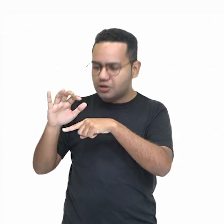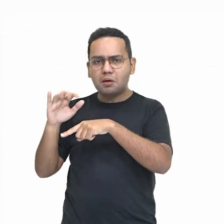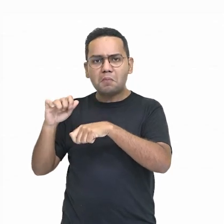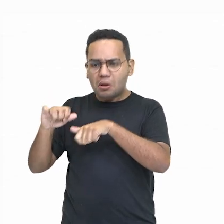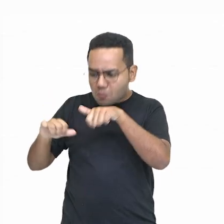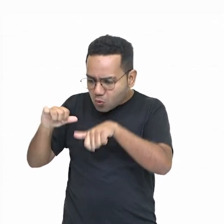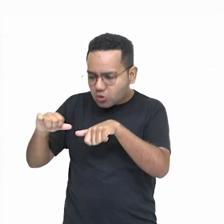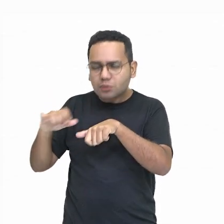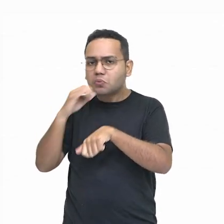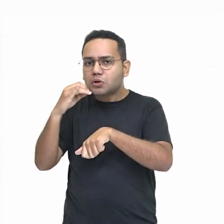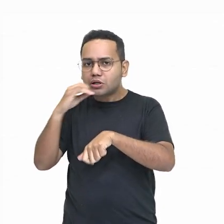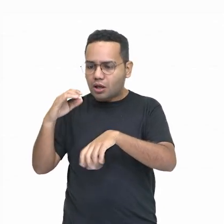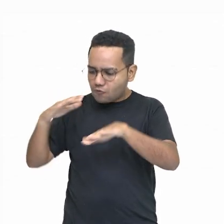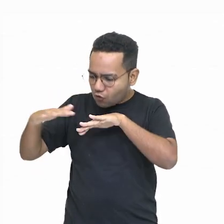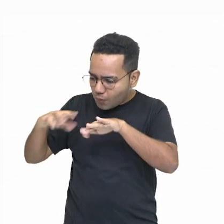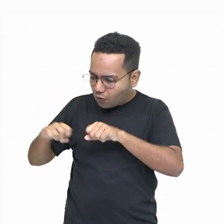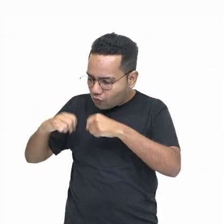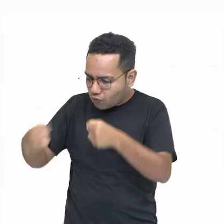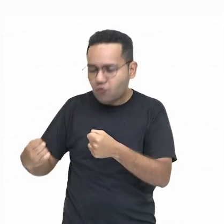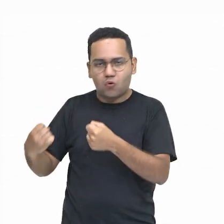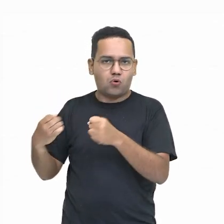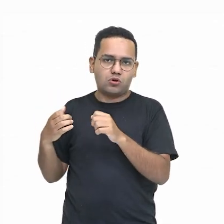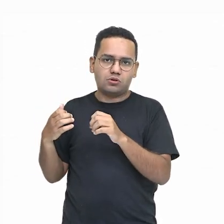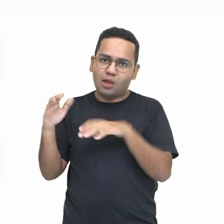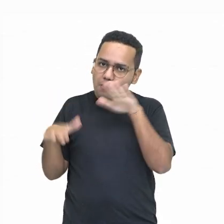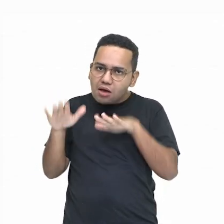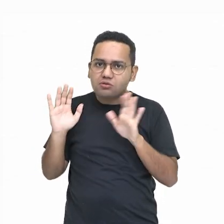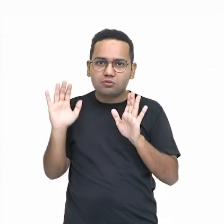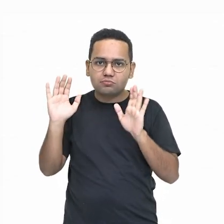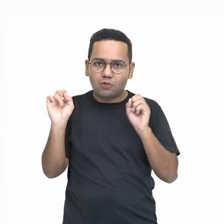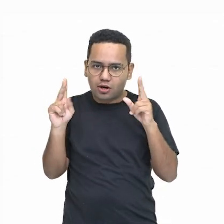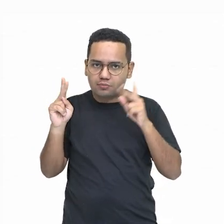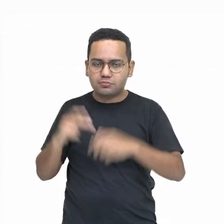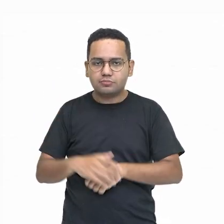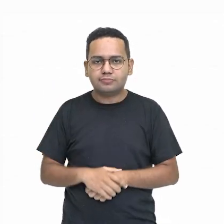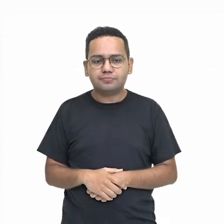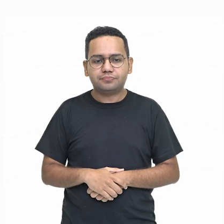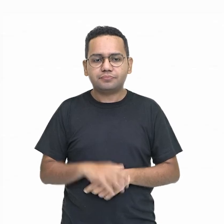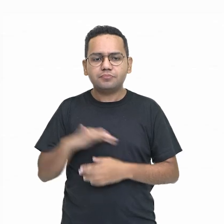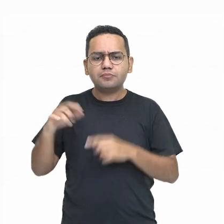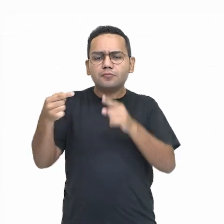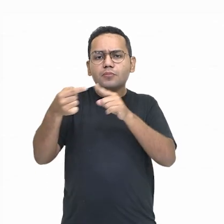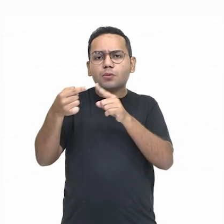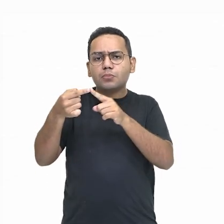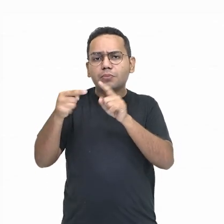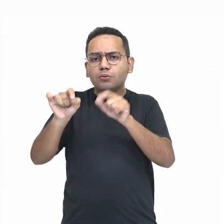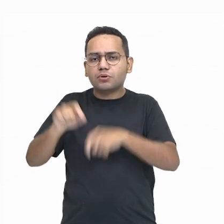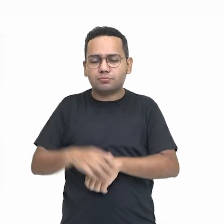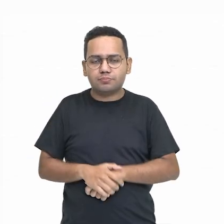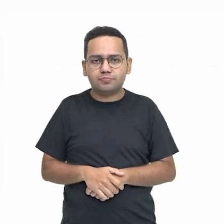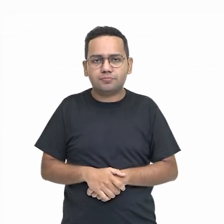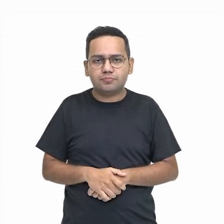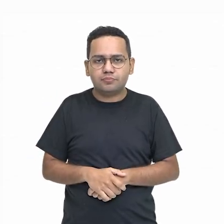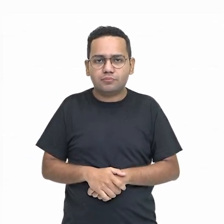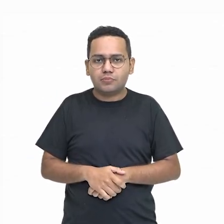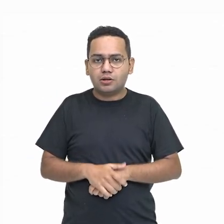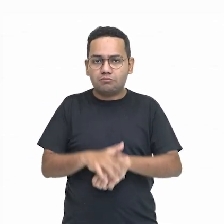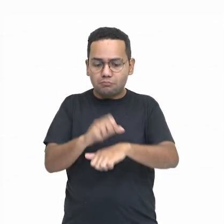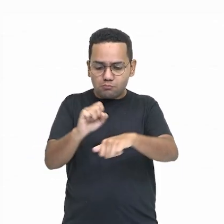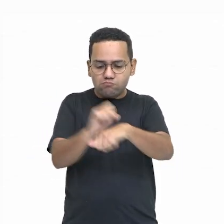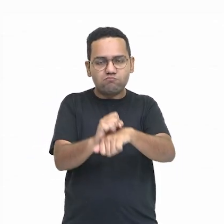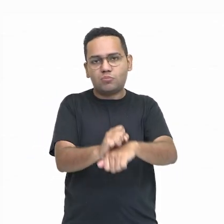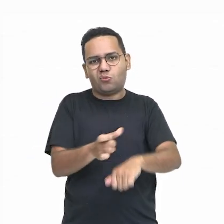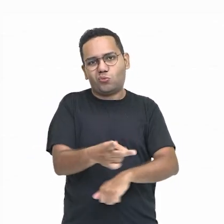Então, neste caso aí, a lei da inércia nos fala o seguinte: se eu estou em estado de repouso, eu